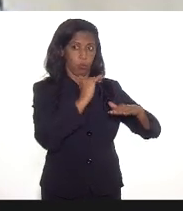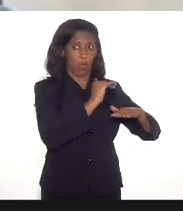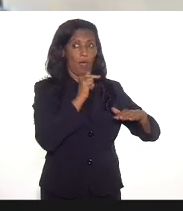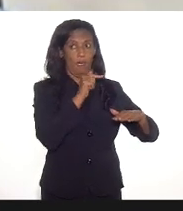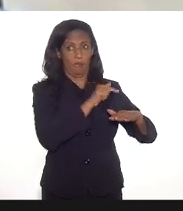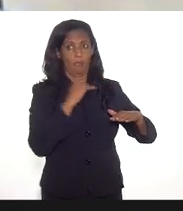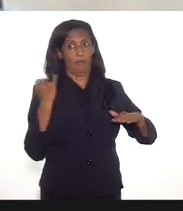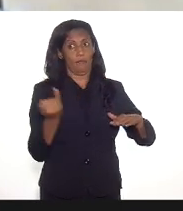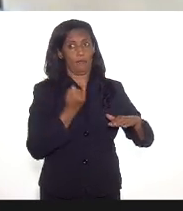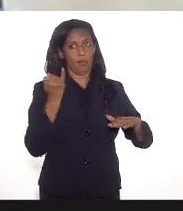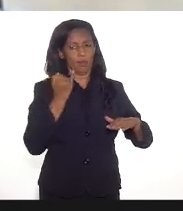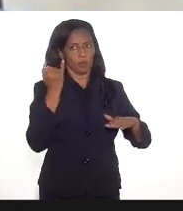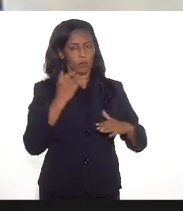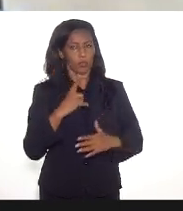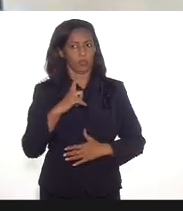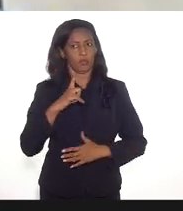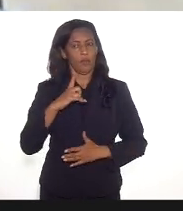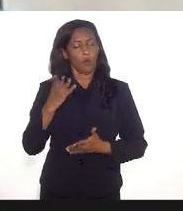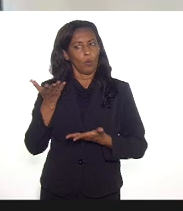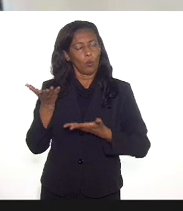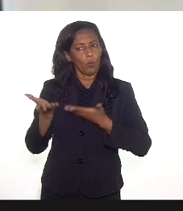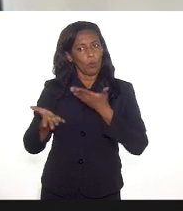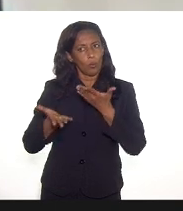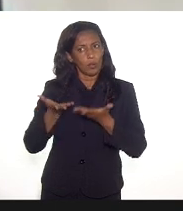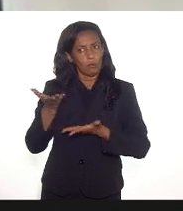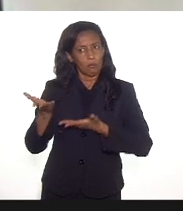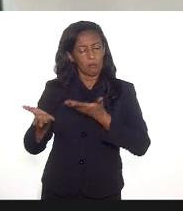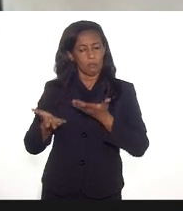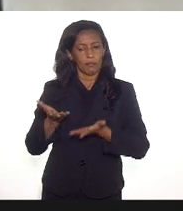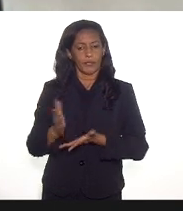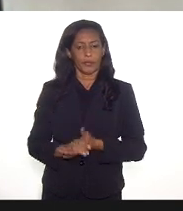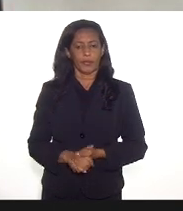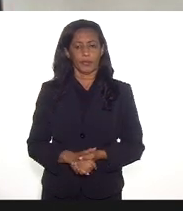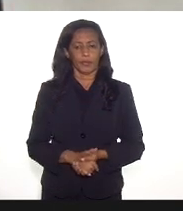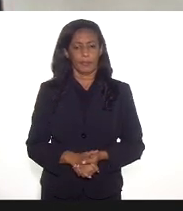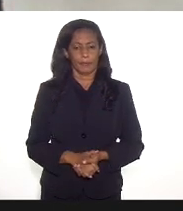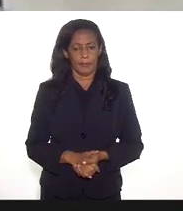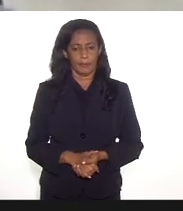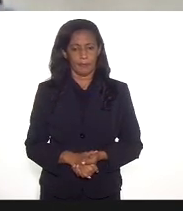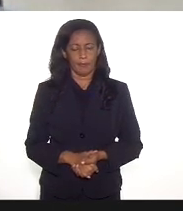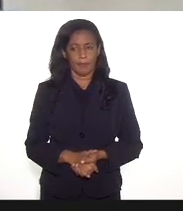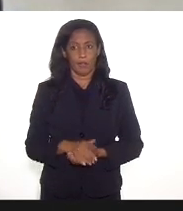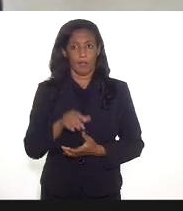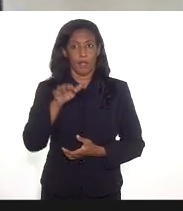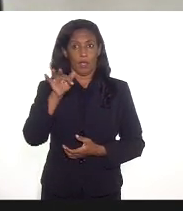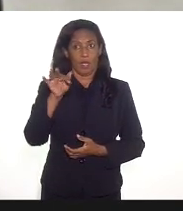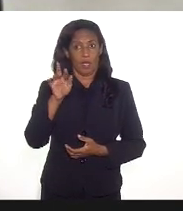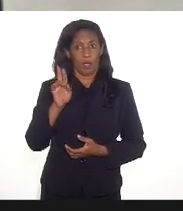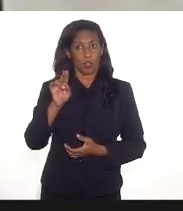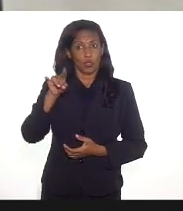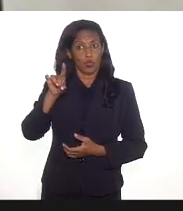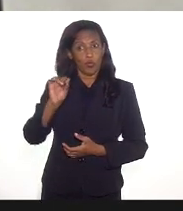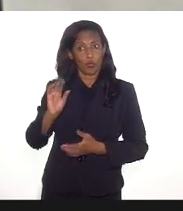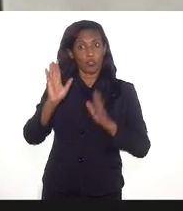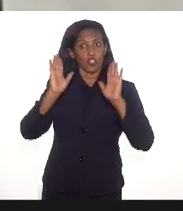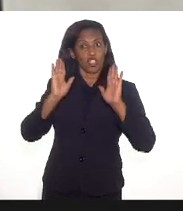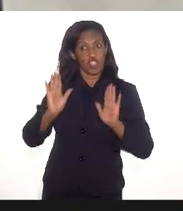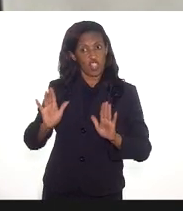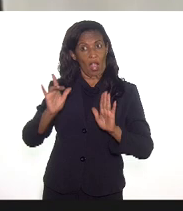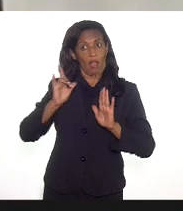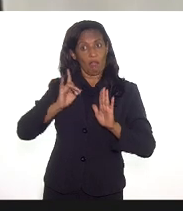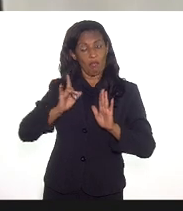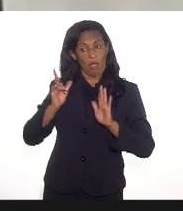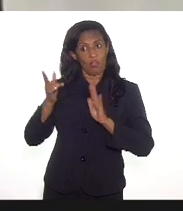importantíssimo, tivesse cuidado com relação aos fundos que já recebem